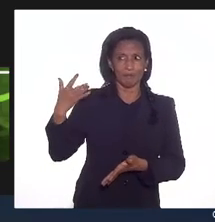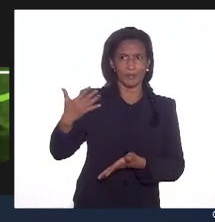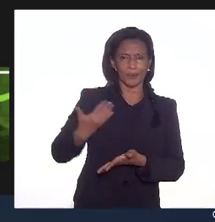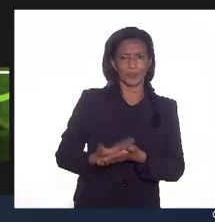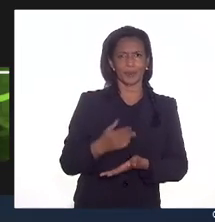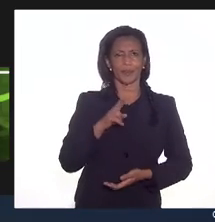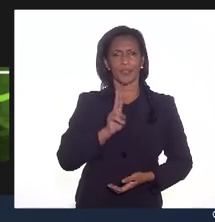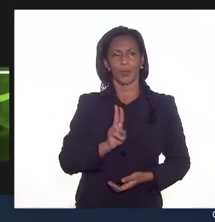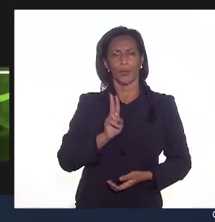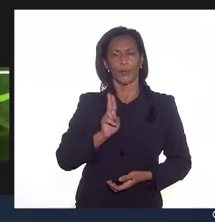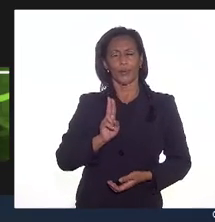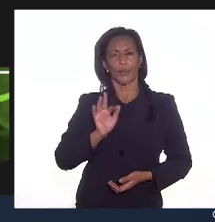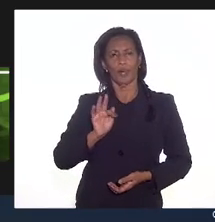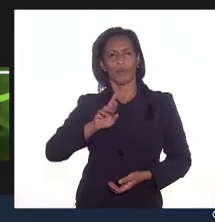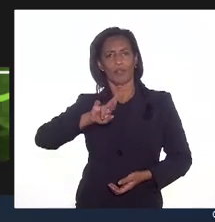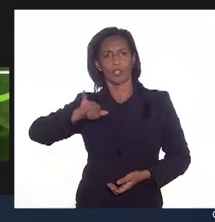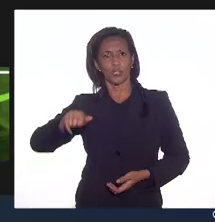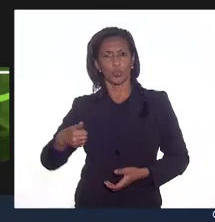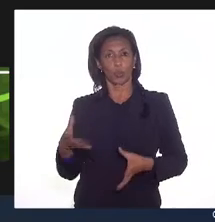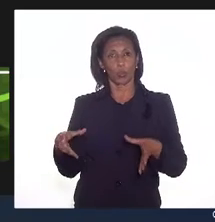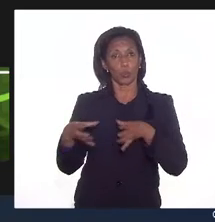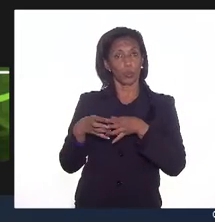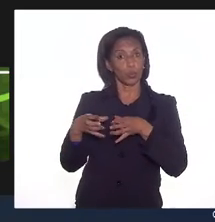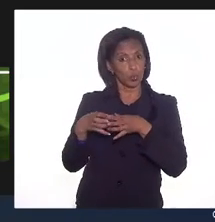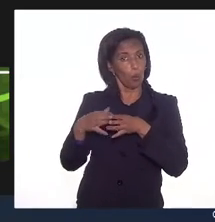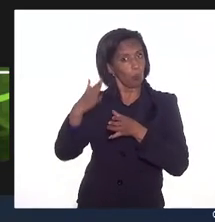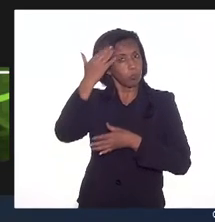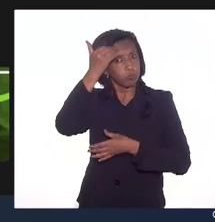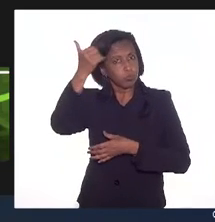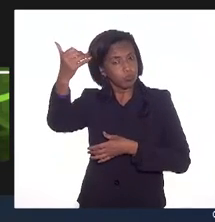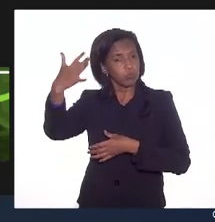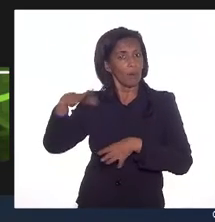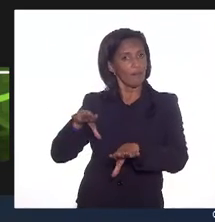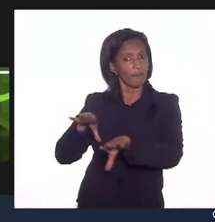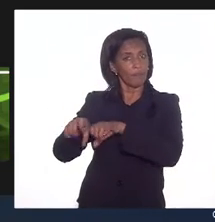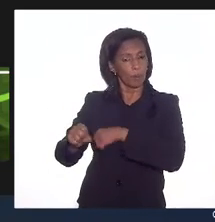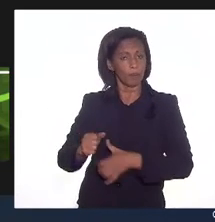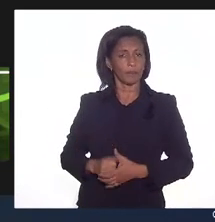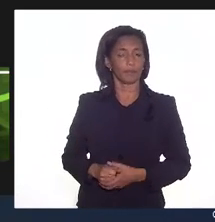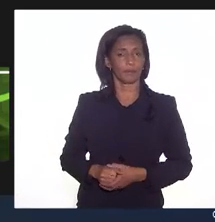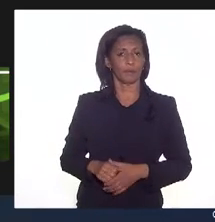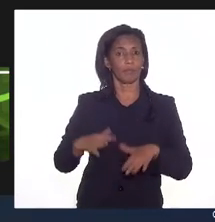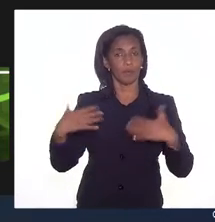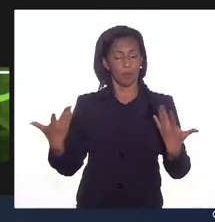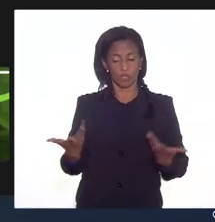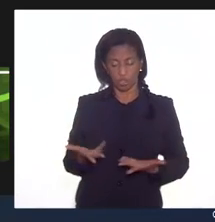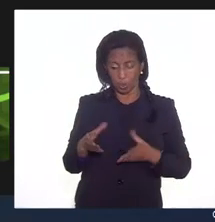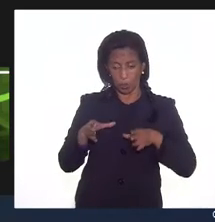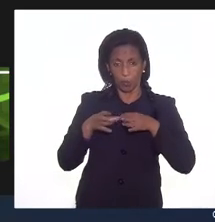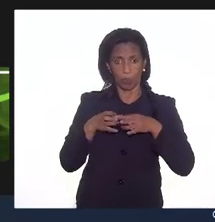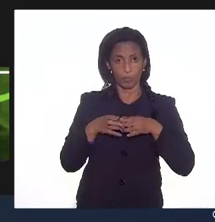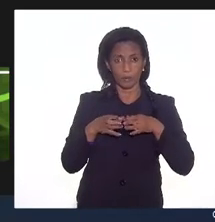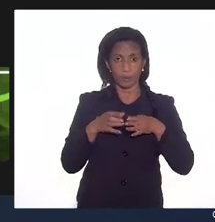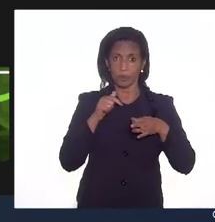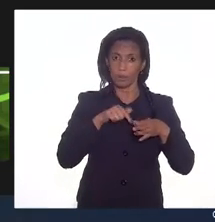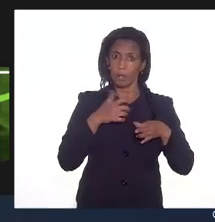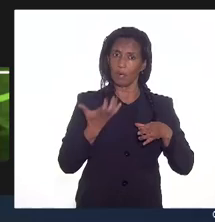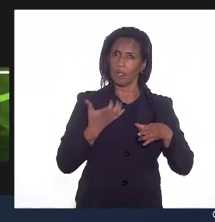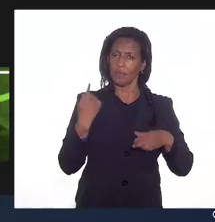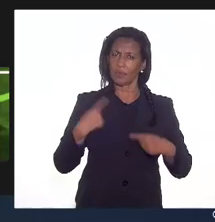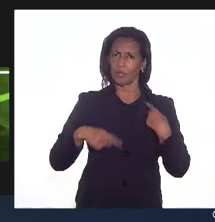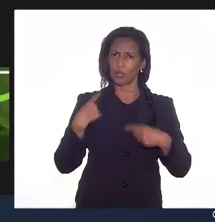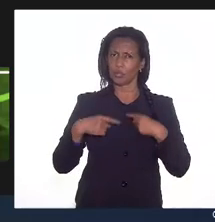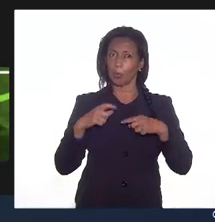UFRJ no campo dos cursos artísticos de formação artística então a gente da comissão a gente queria fazer uma